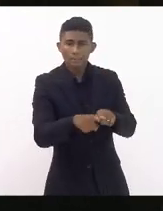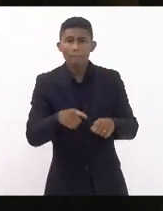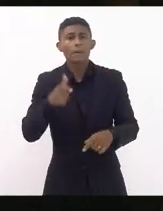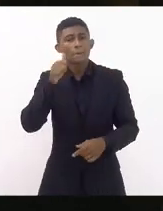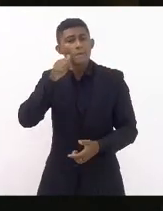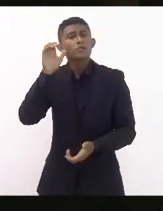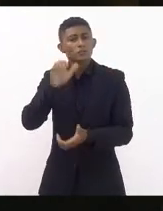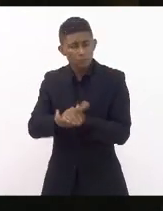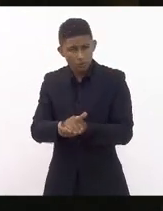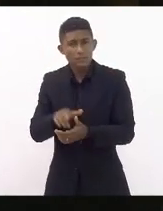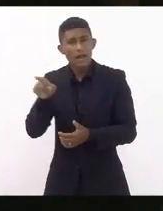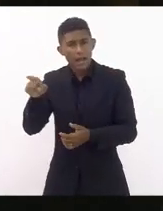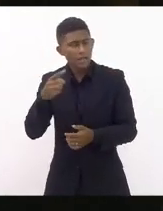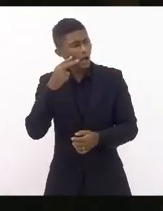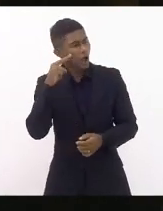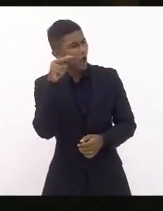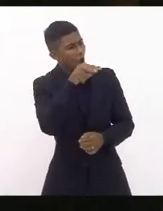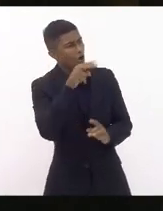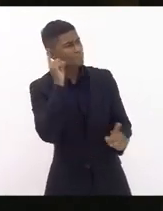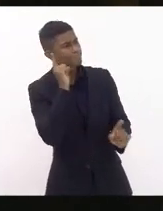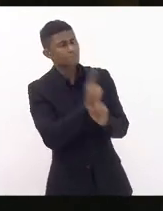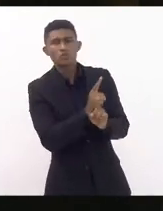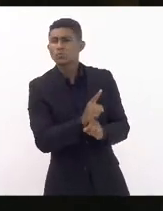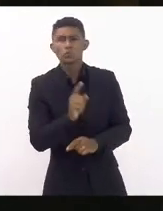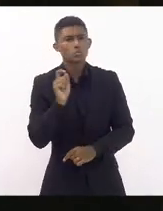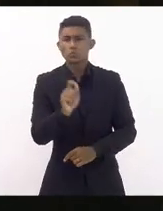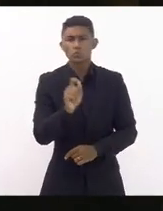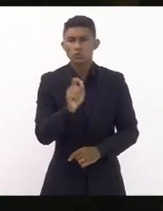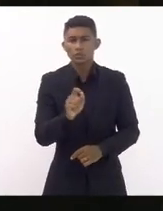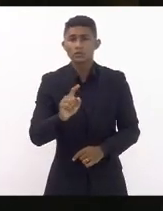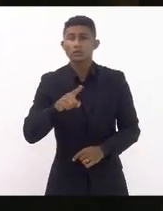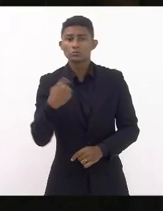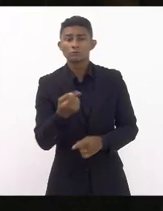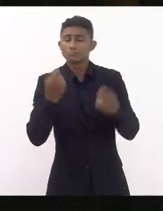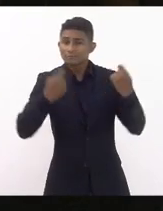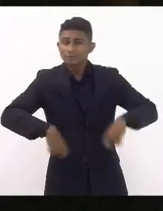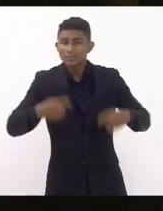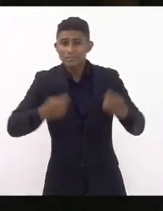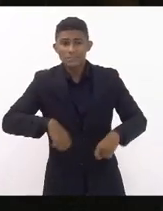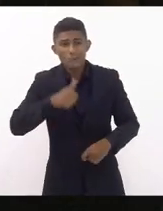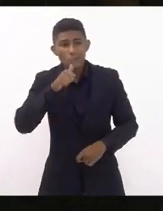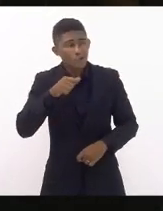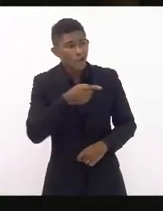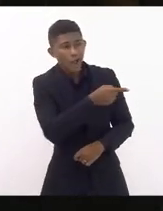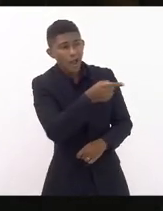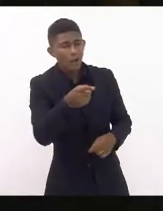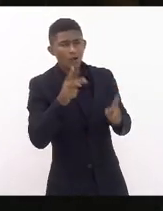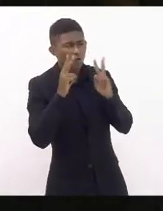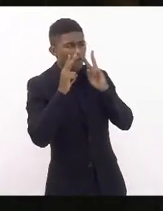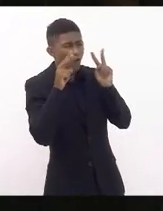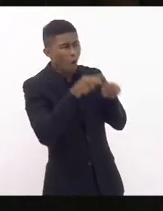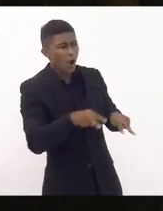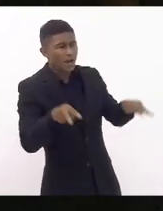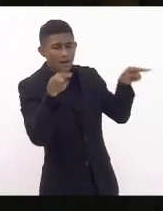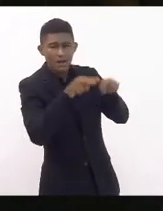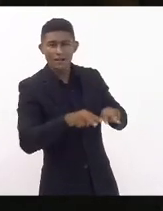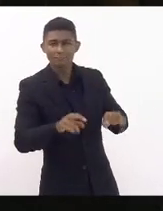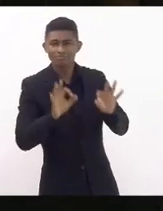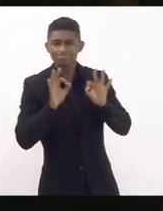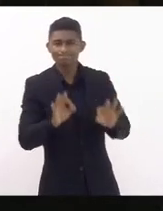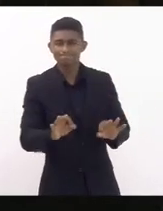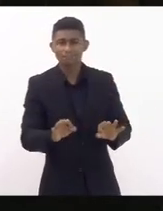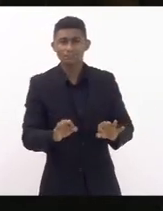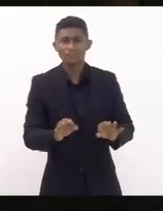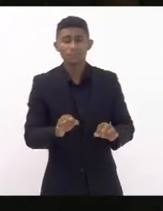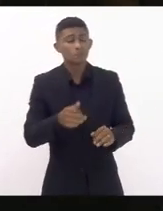Casa Parlamentar com um olhar especial para as mulheres e para as moças que estão no sistema